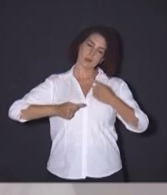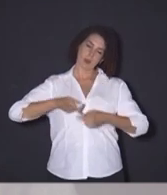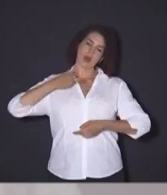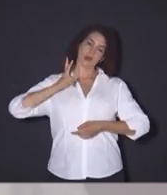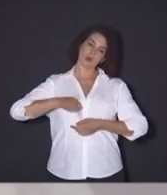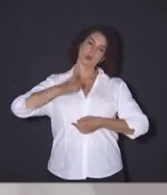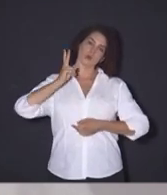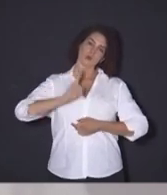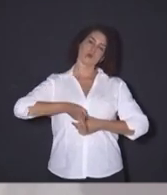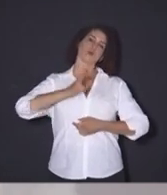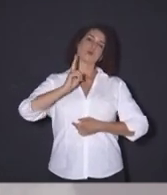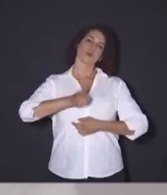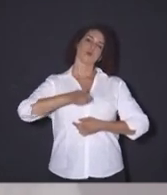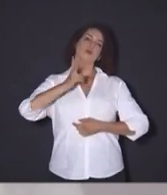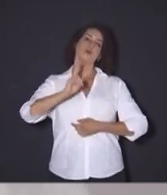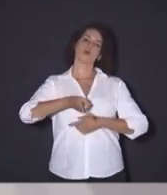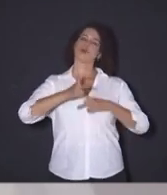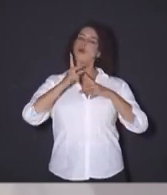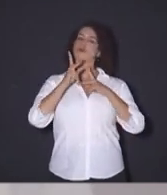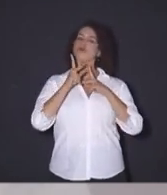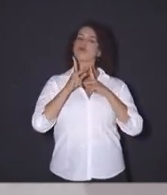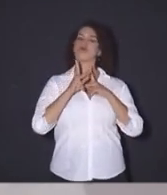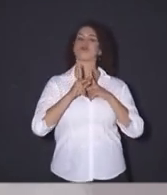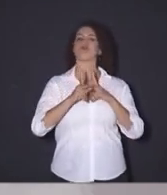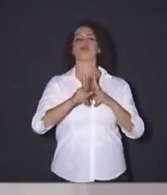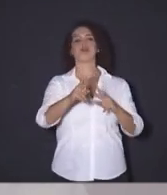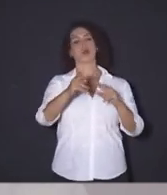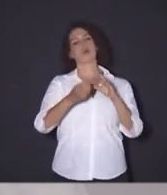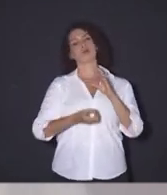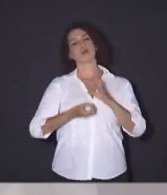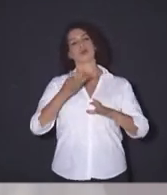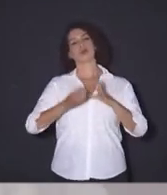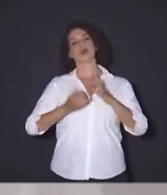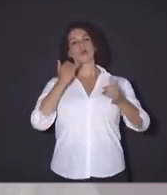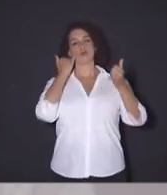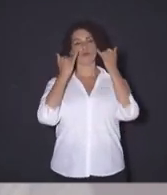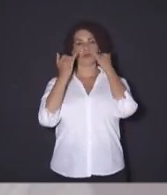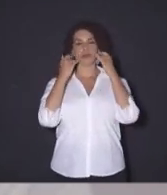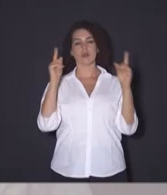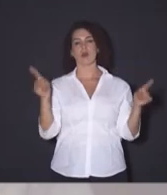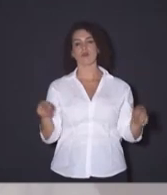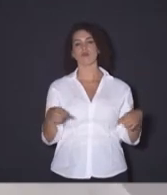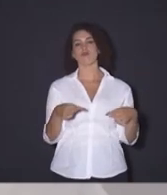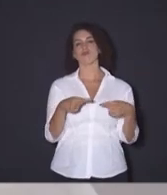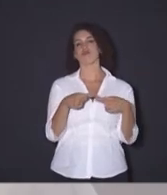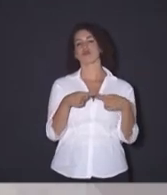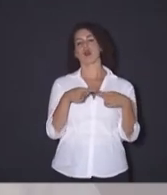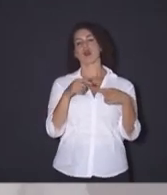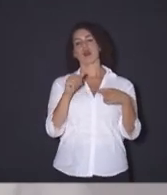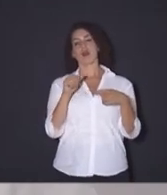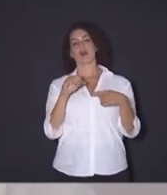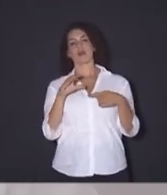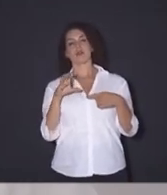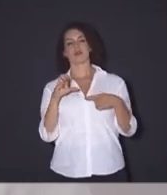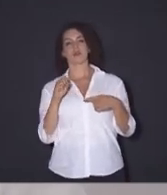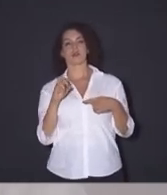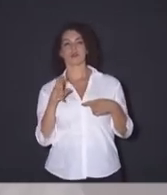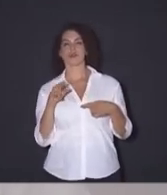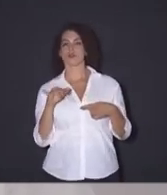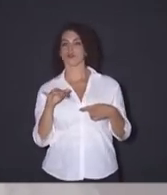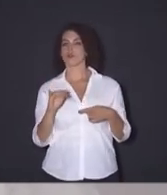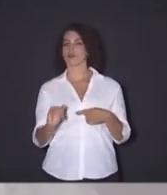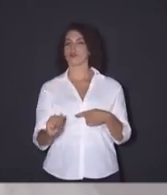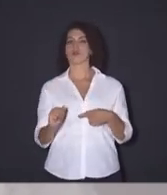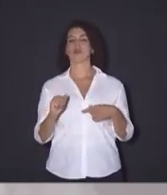do jabá toda uma cultura da produção de informação vinculada assessorias construindo um modelo midiático